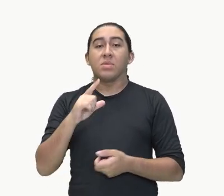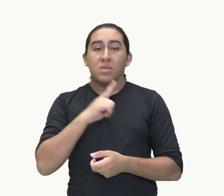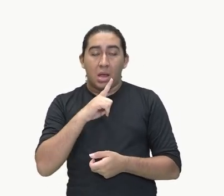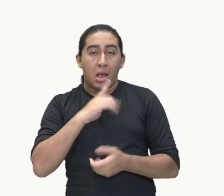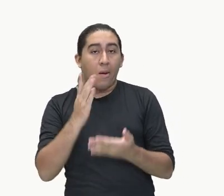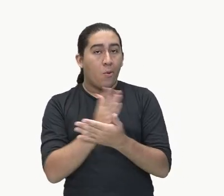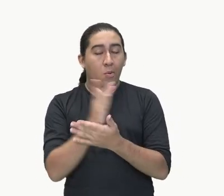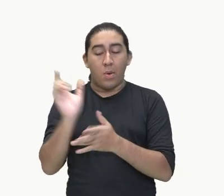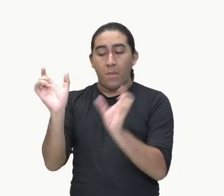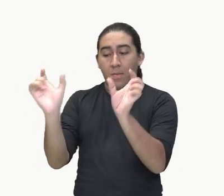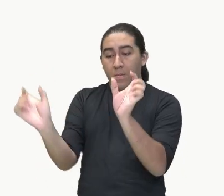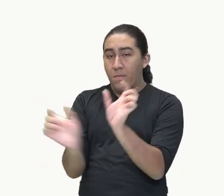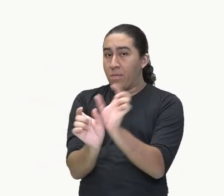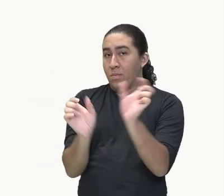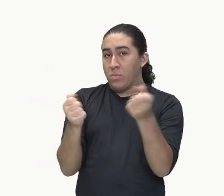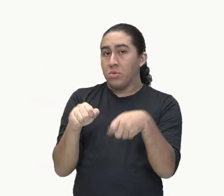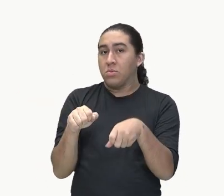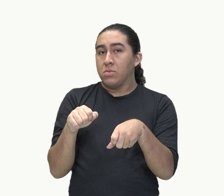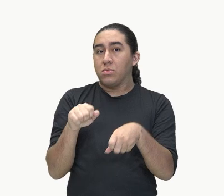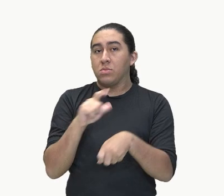existir. Olha, pode ser